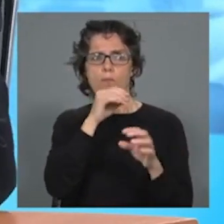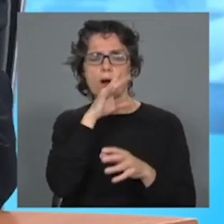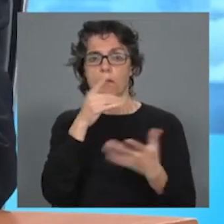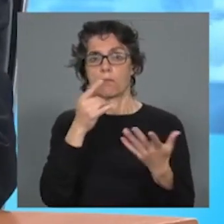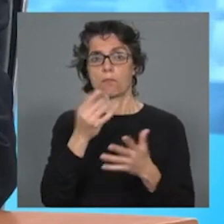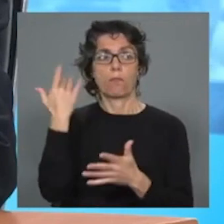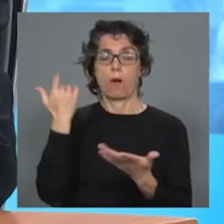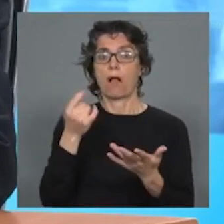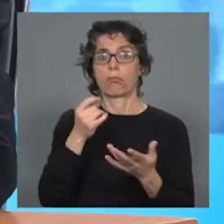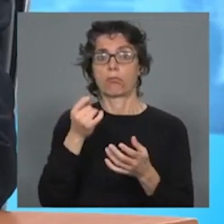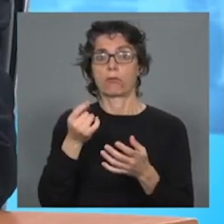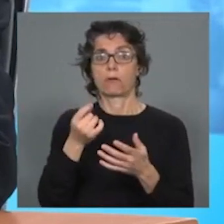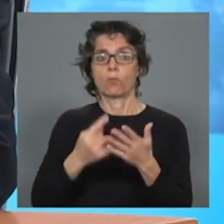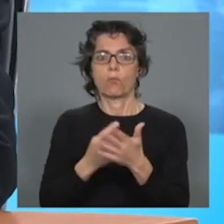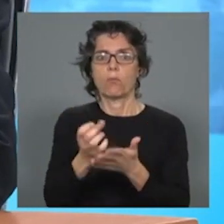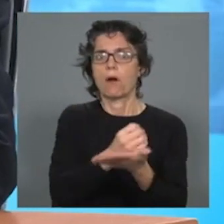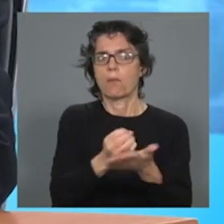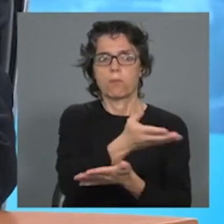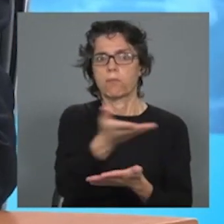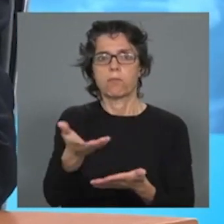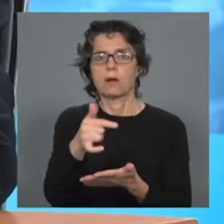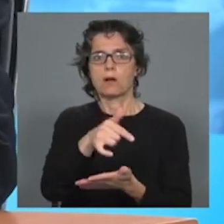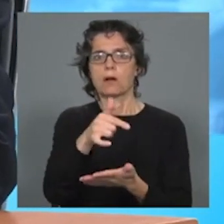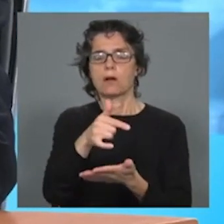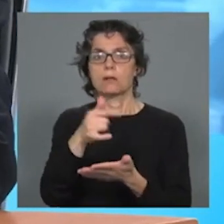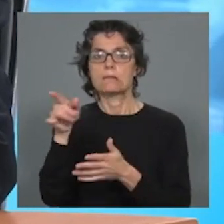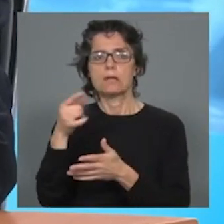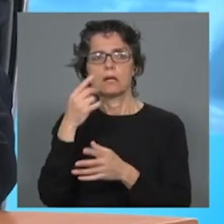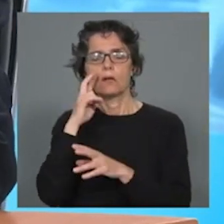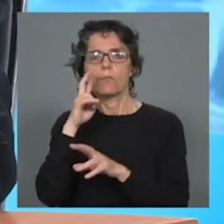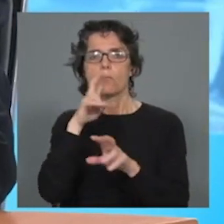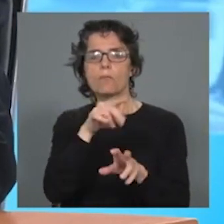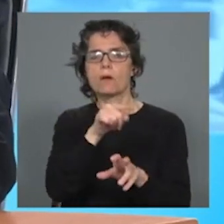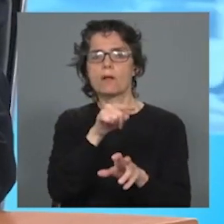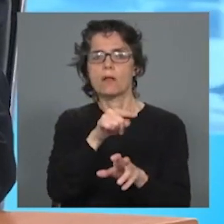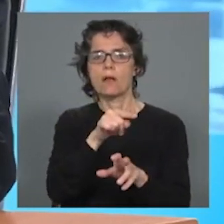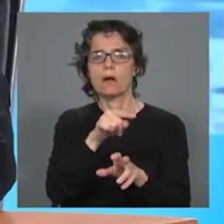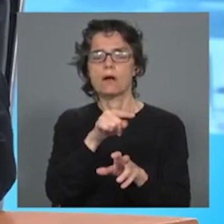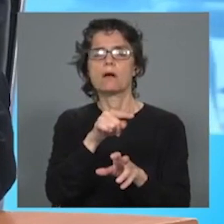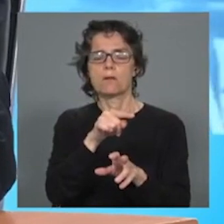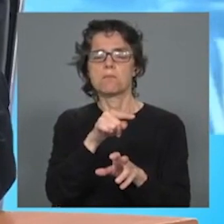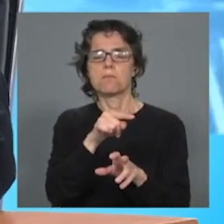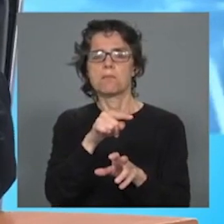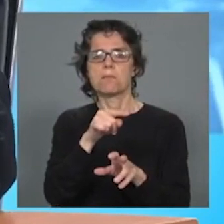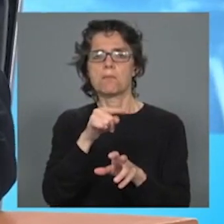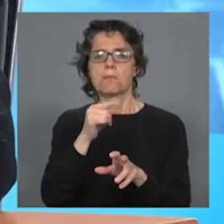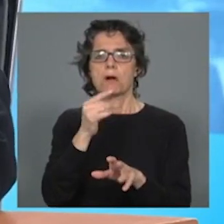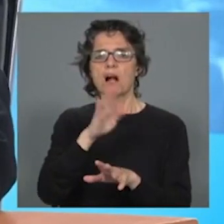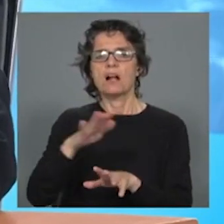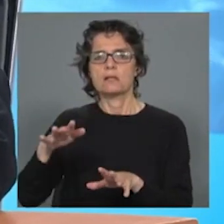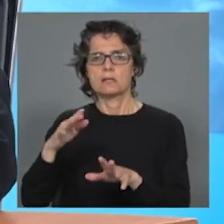vazio e nessa exploração é de facto uma pessoa particularmente bem situada do seu ponto de vista científico e